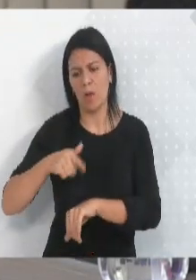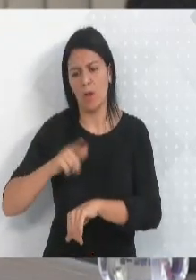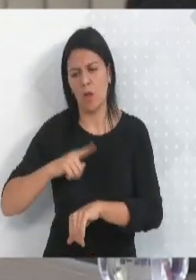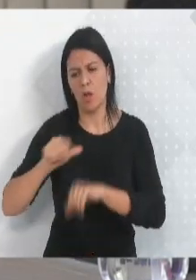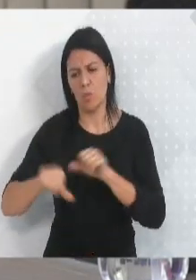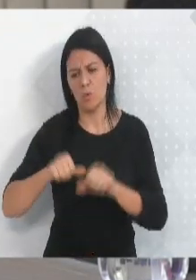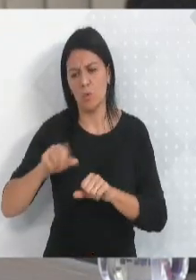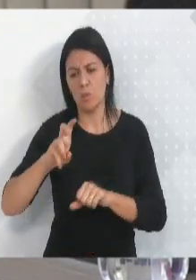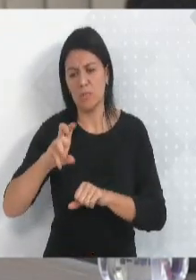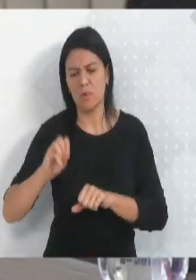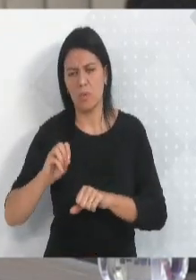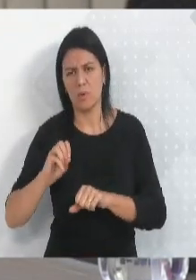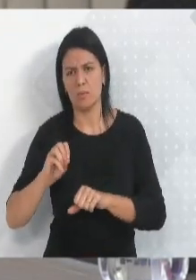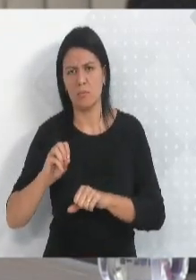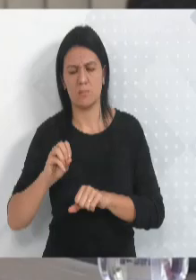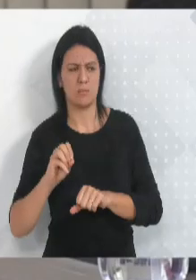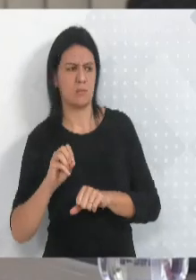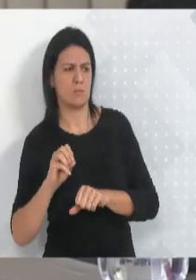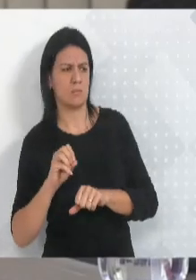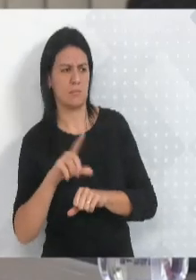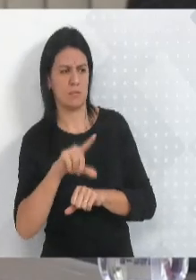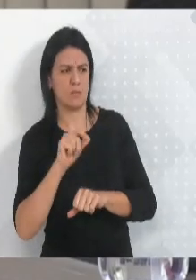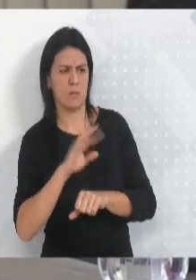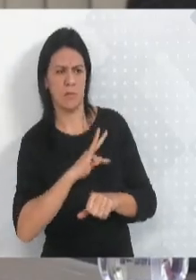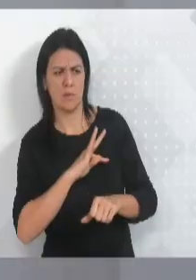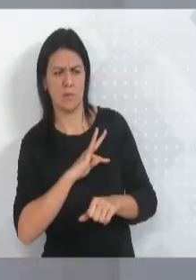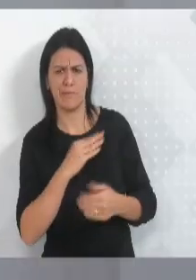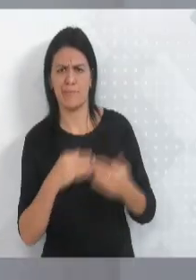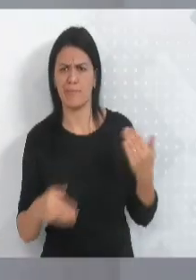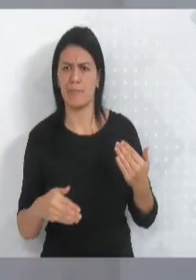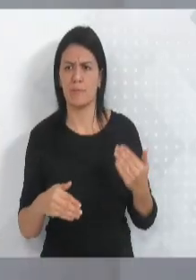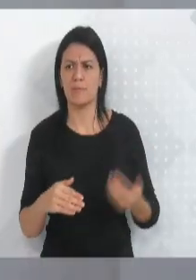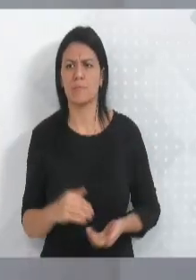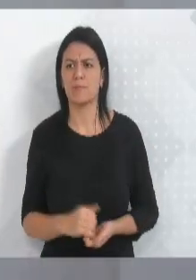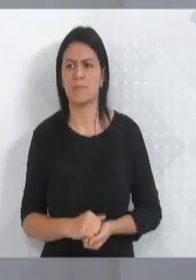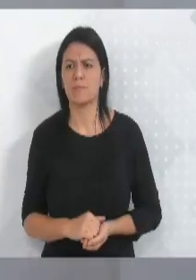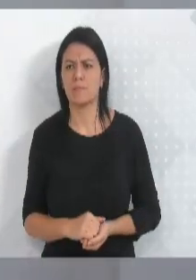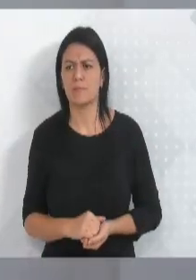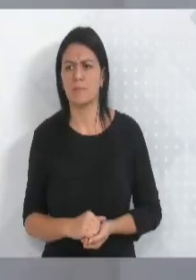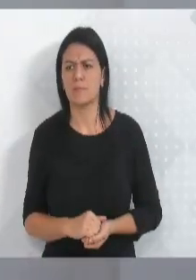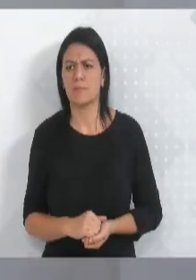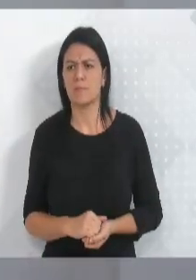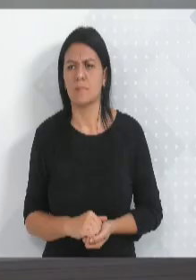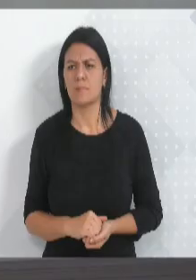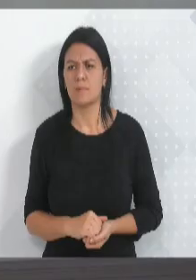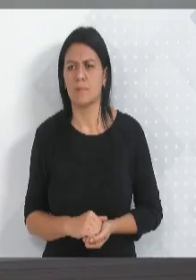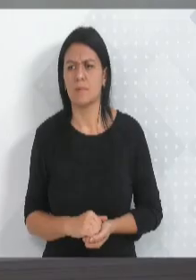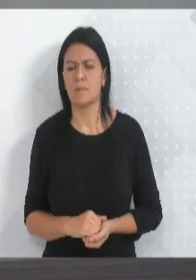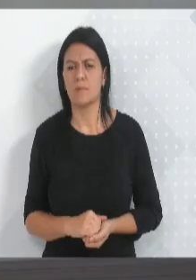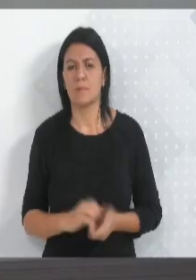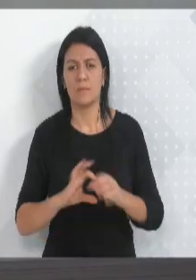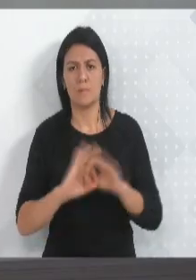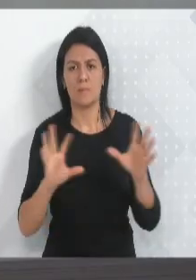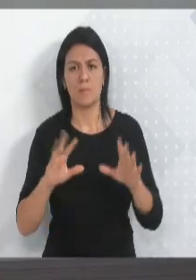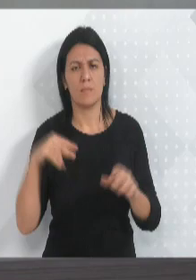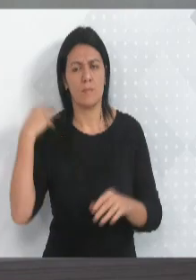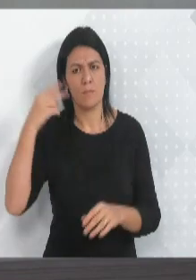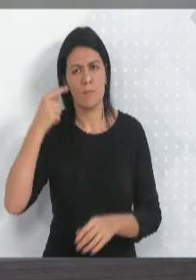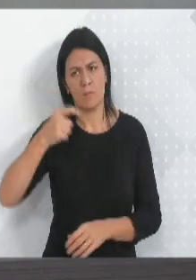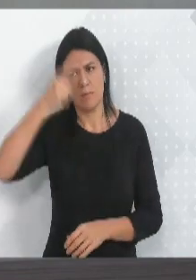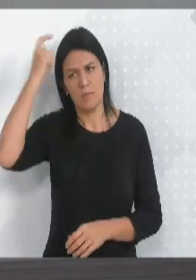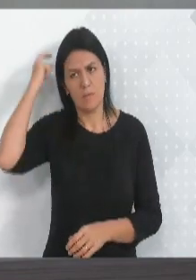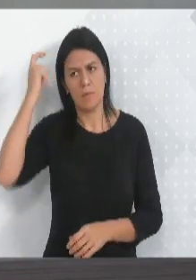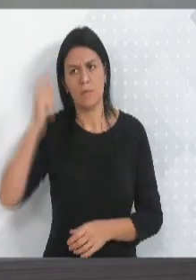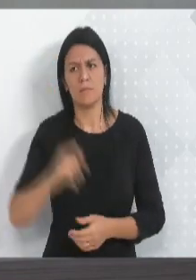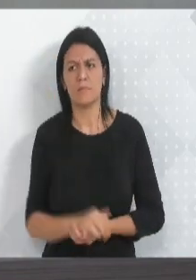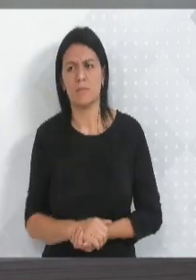sido uma decisão técnica? Me parece um pouco incoerente. Concedo a parte. Com autorização do orador, ou sem a parte do